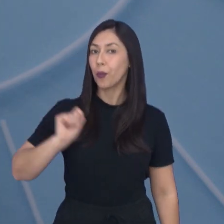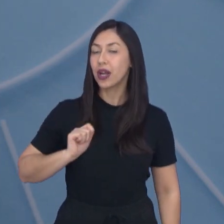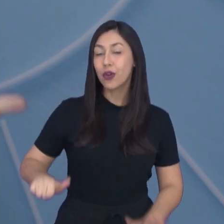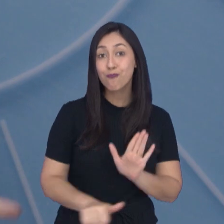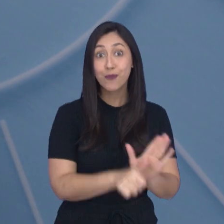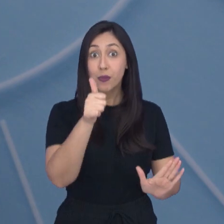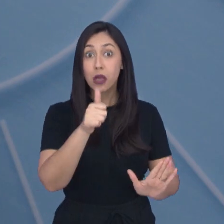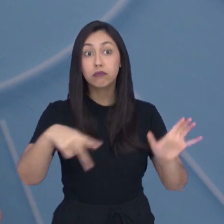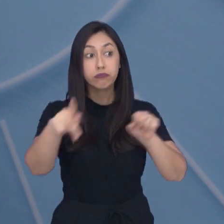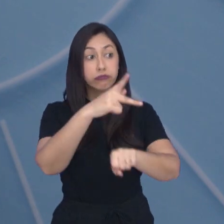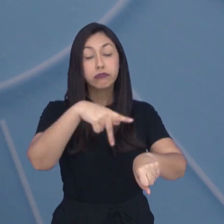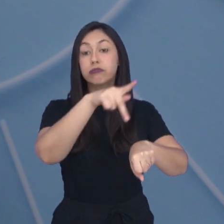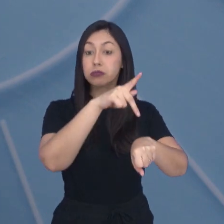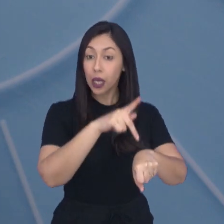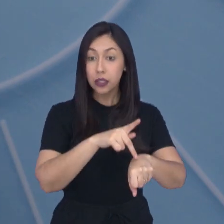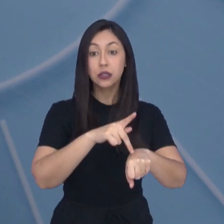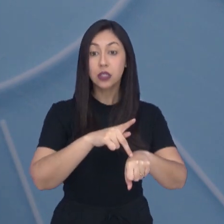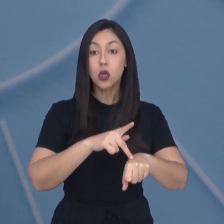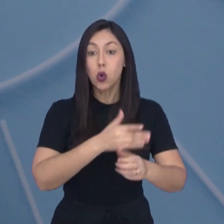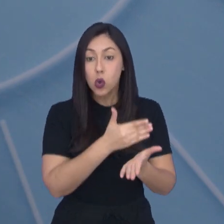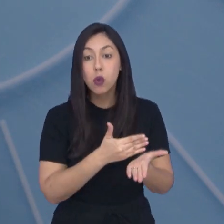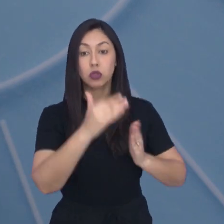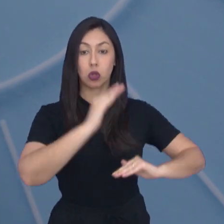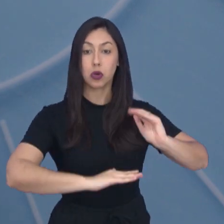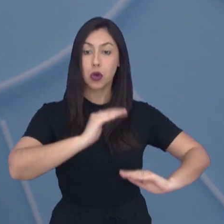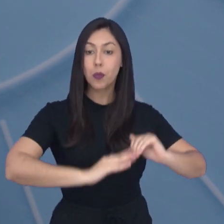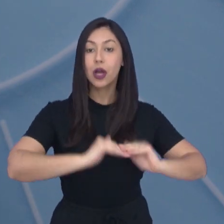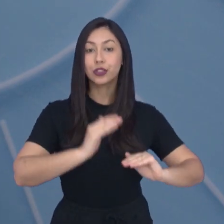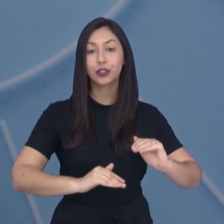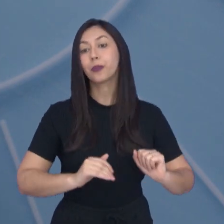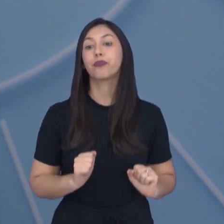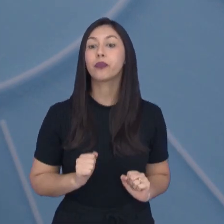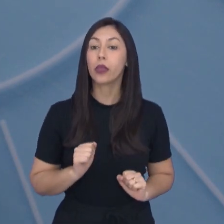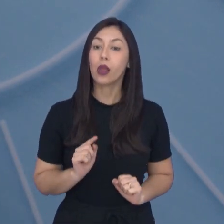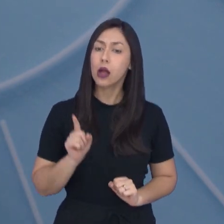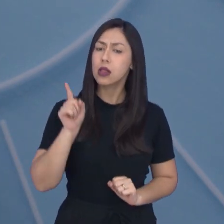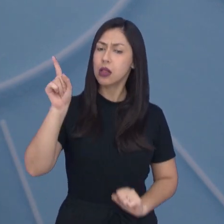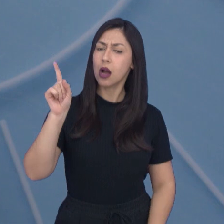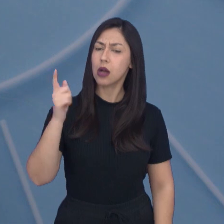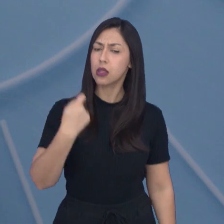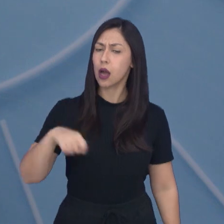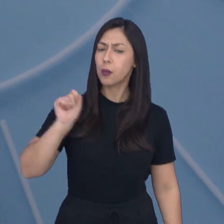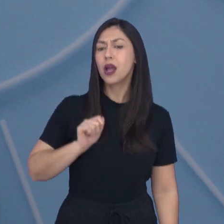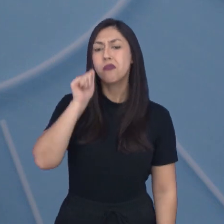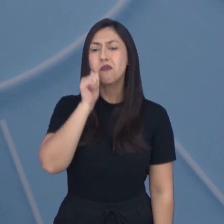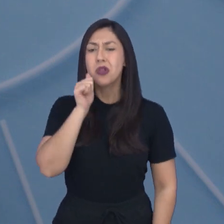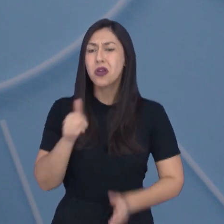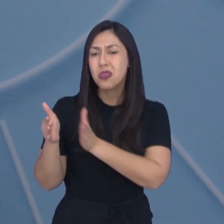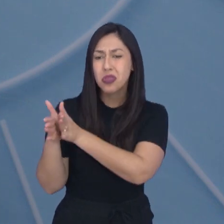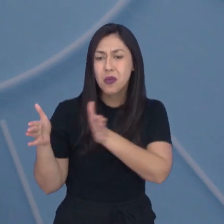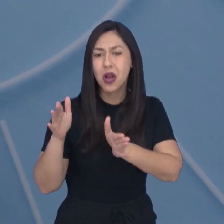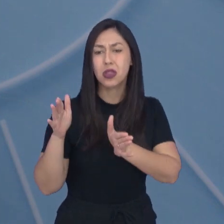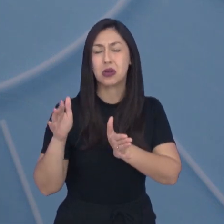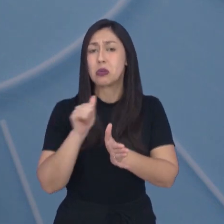país ocidental a adotar essa medida. Por lá, as mulheres, quando estão nesse período, né, elas podem se